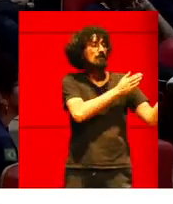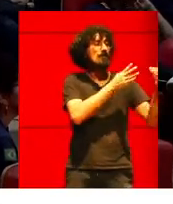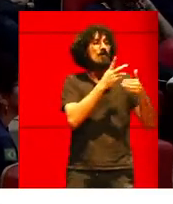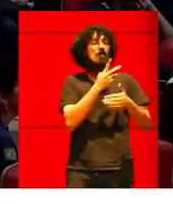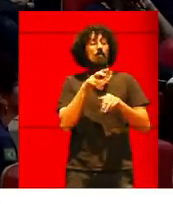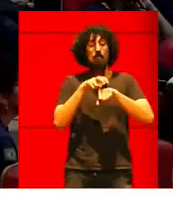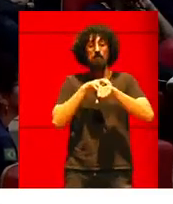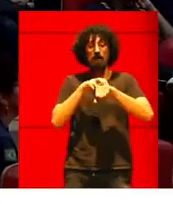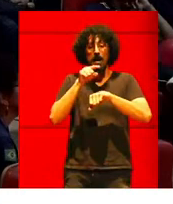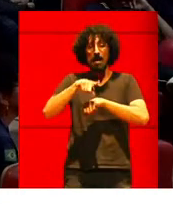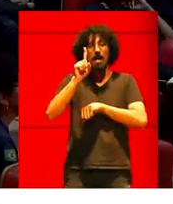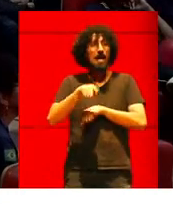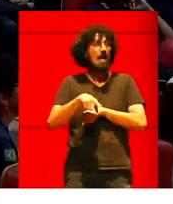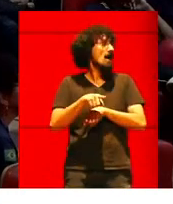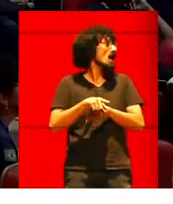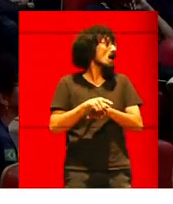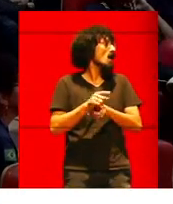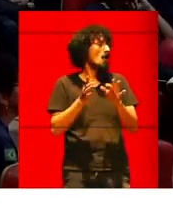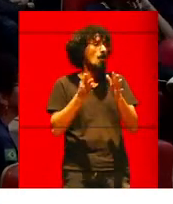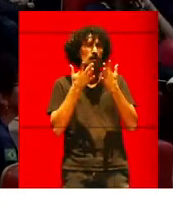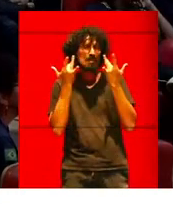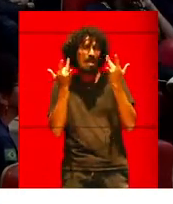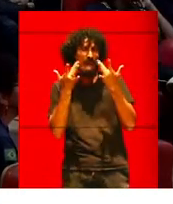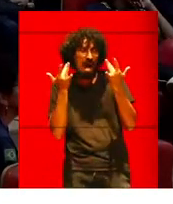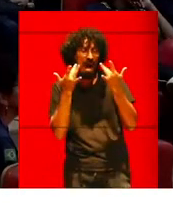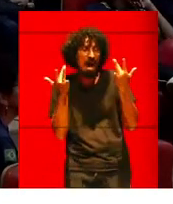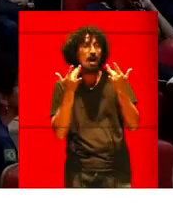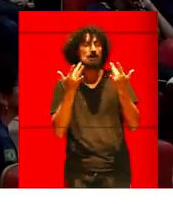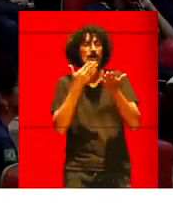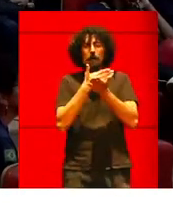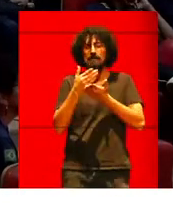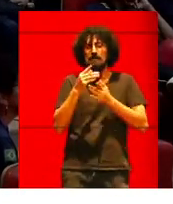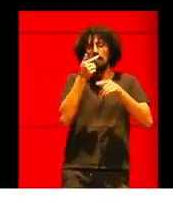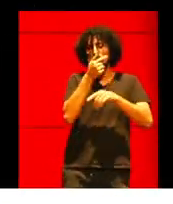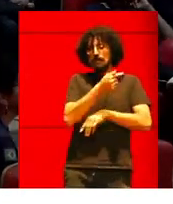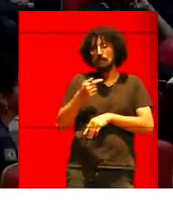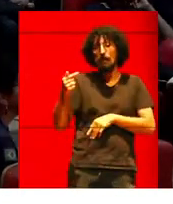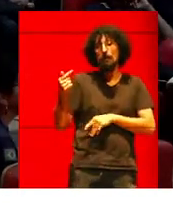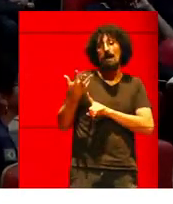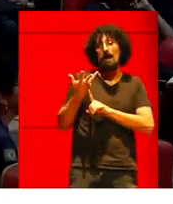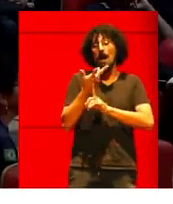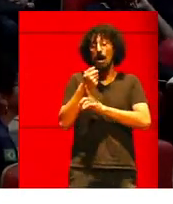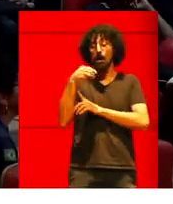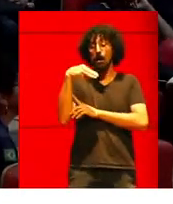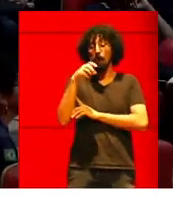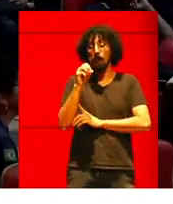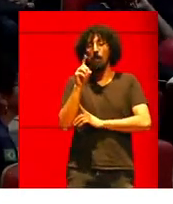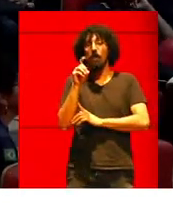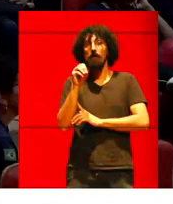Aqui é o Teatro Municipal de São Paulo. Semana de Arte Moderna está começando. Os caras estão dizendo assim, meu senhor, ó,